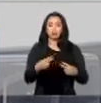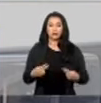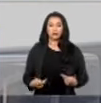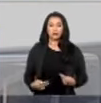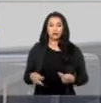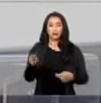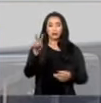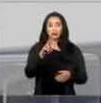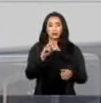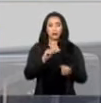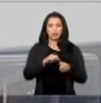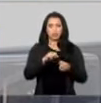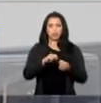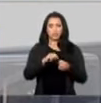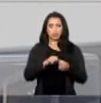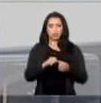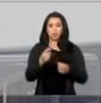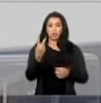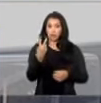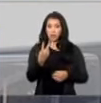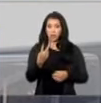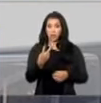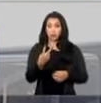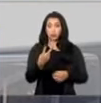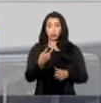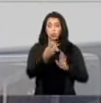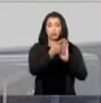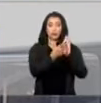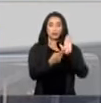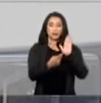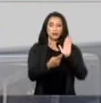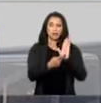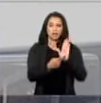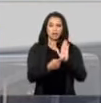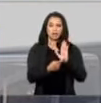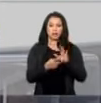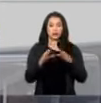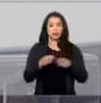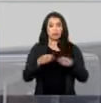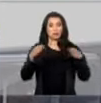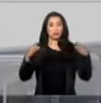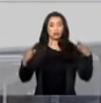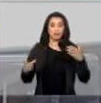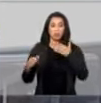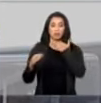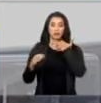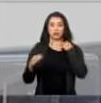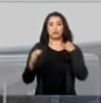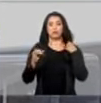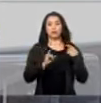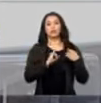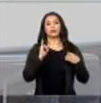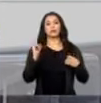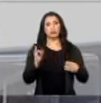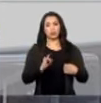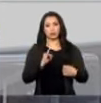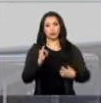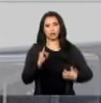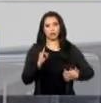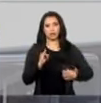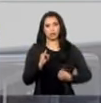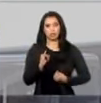elaborando dois grandes projetos com importante impacto no setor do audiovisual brasileiro. O